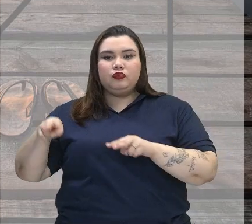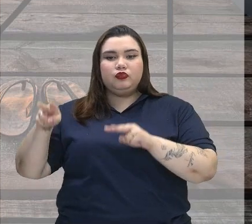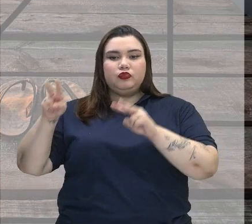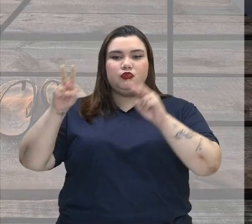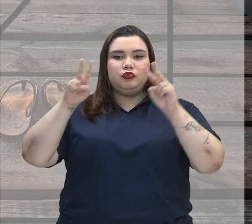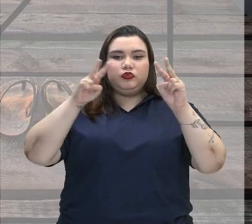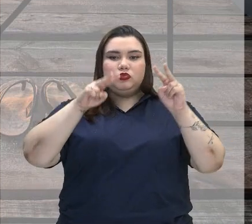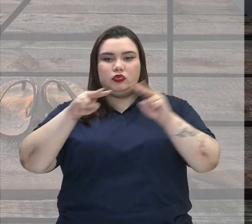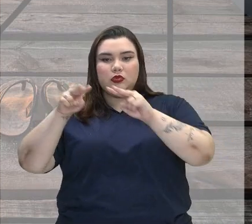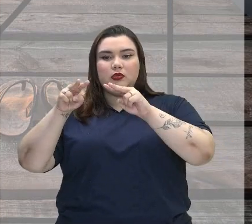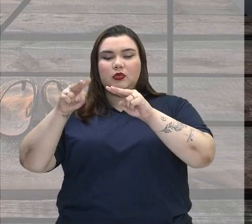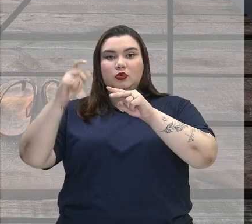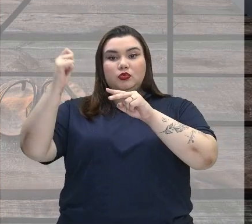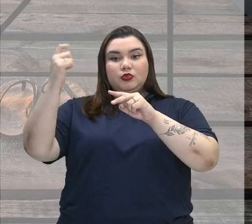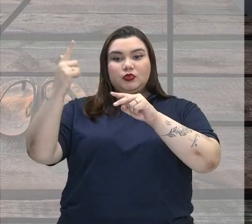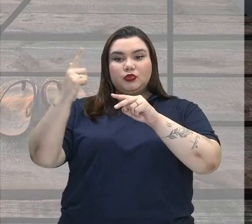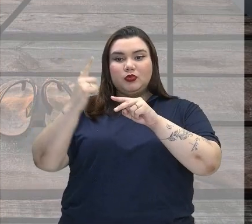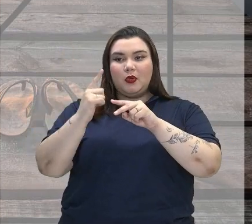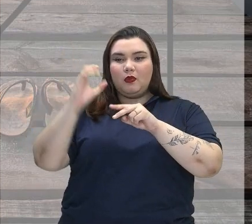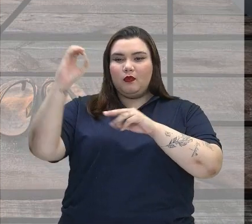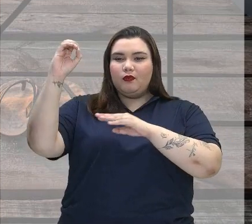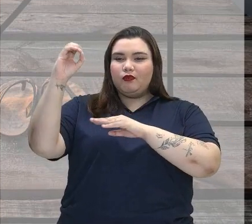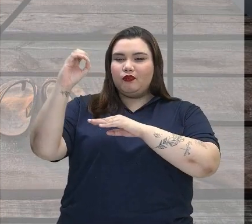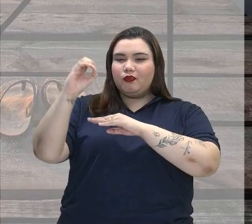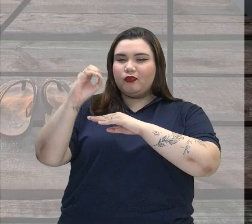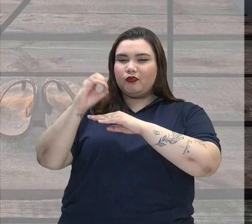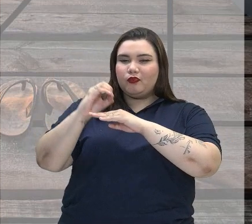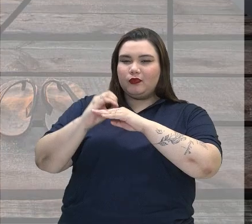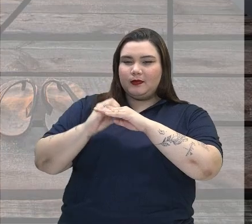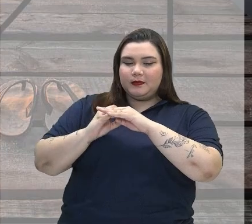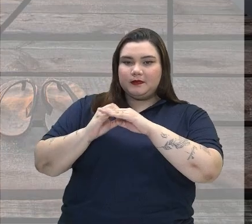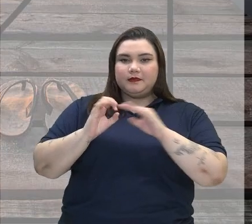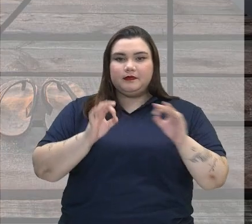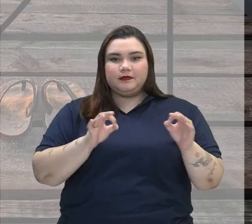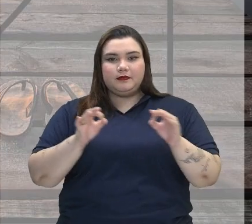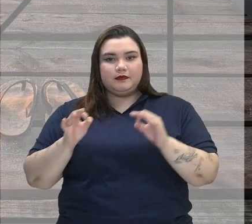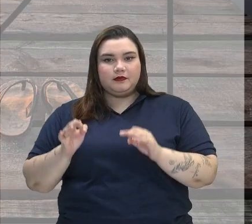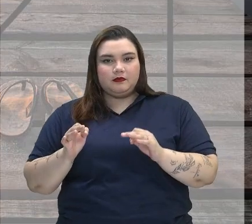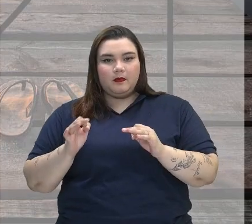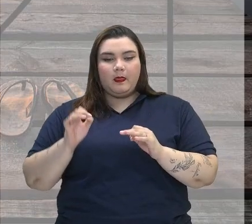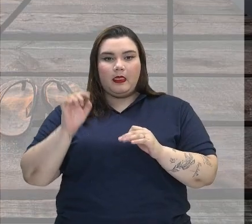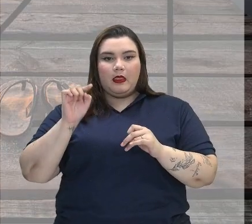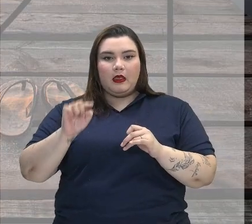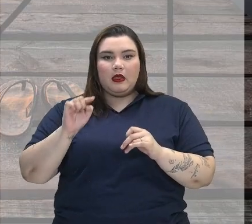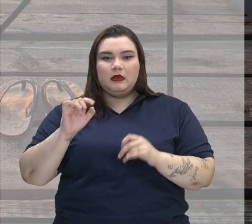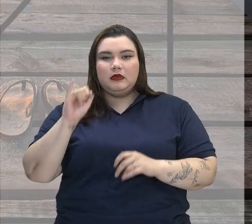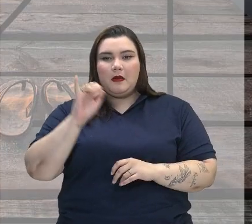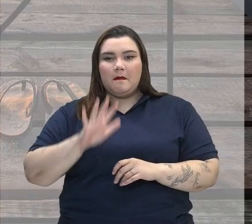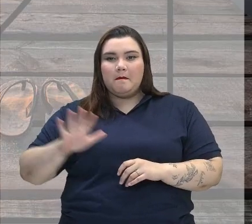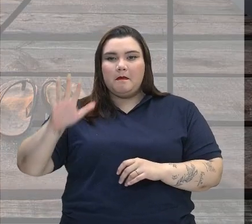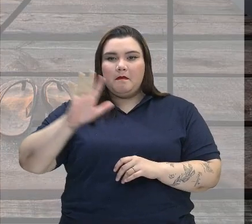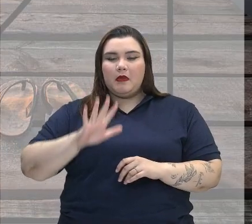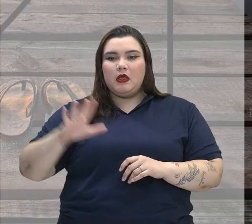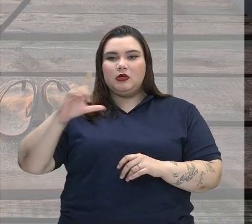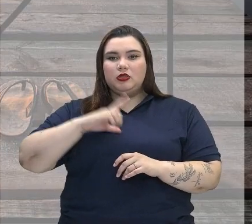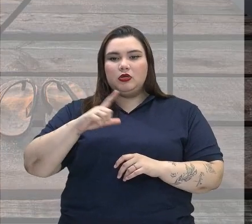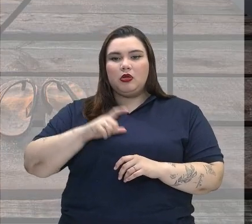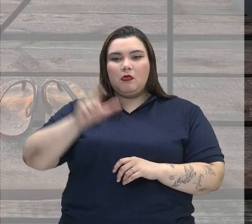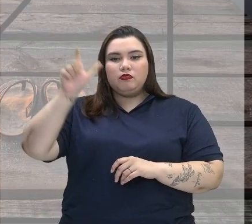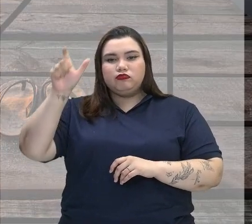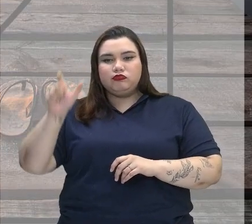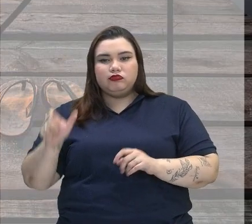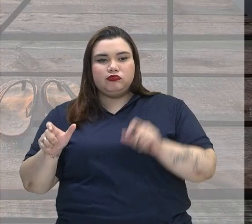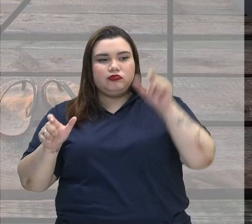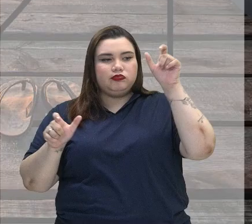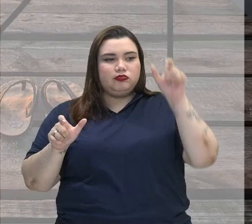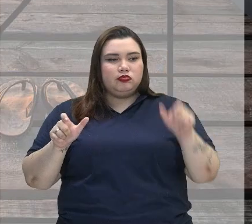ali o sol, certo? O pôr do sol. Todos esses retângulos, eles são proporcionais. Por isso, ele